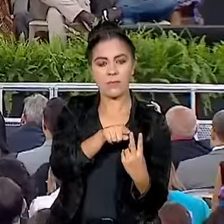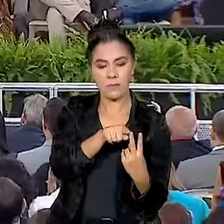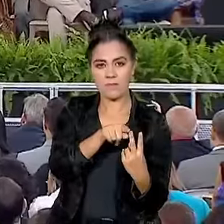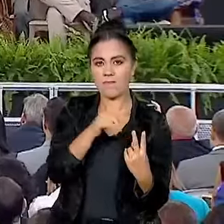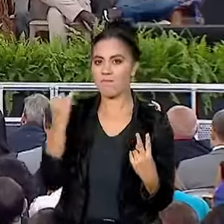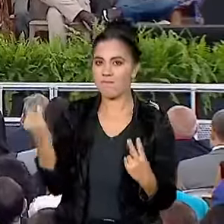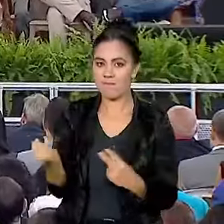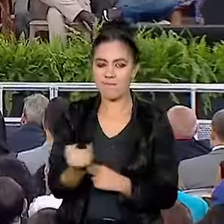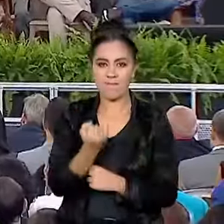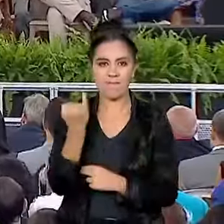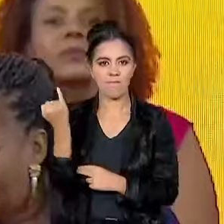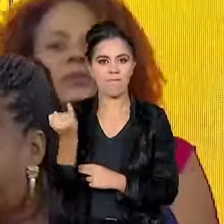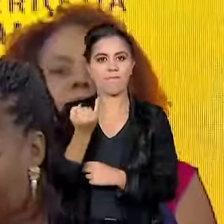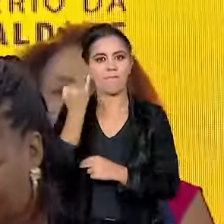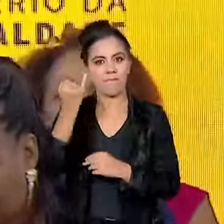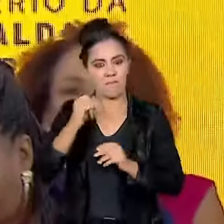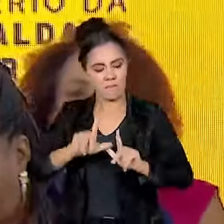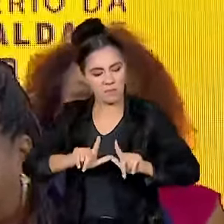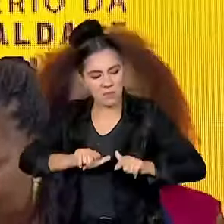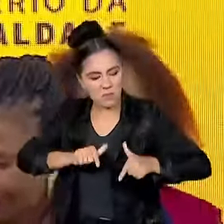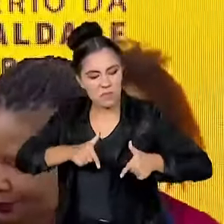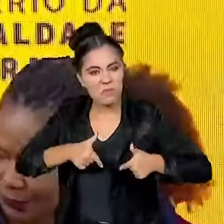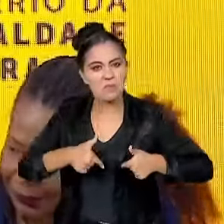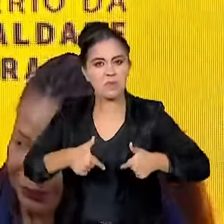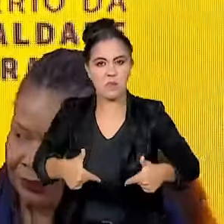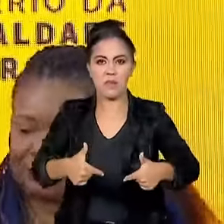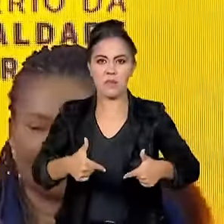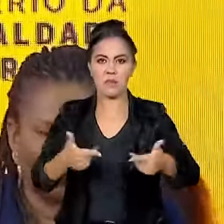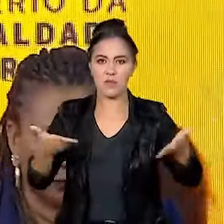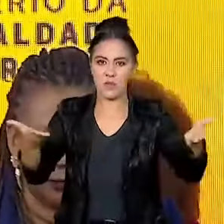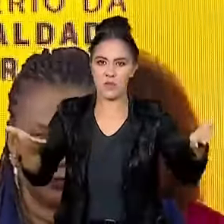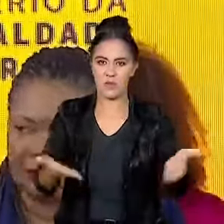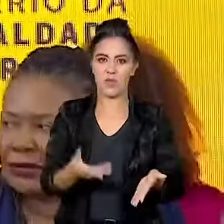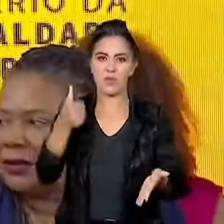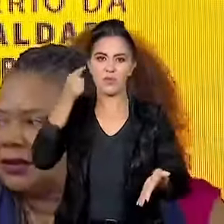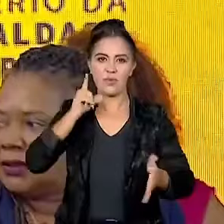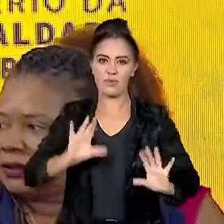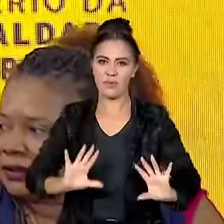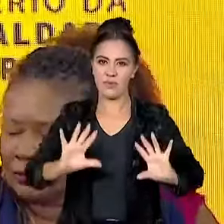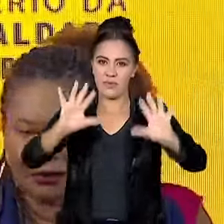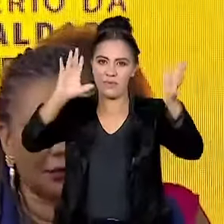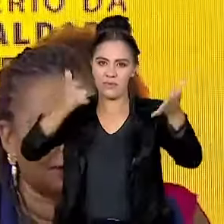foram fundamentais, que botaram a mão na massa para que a gente chegasse a esse dia de hoje.